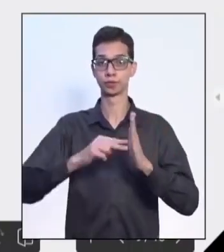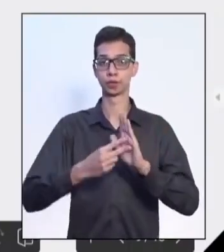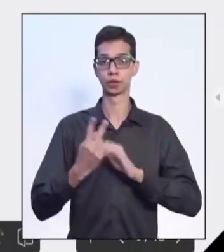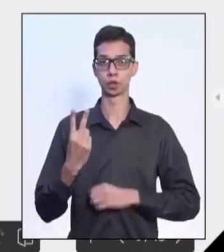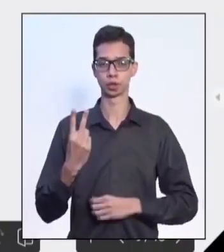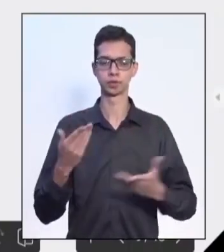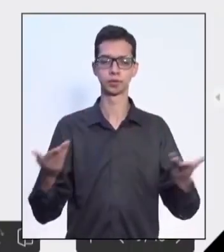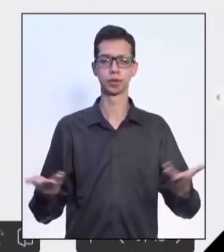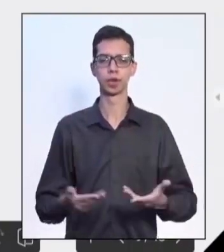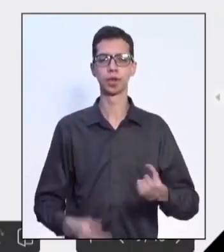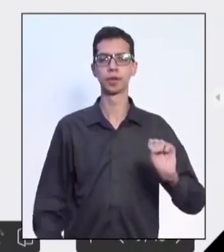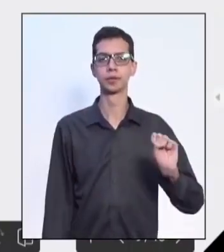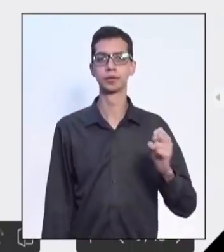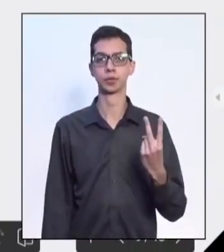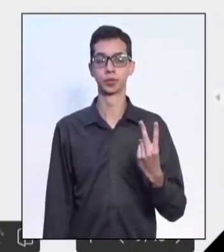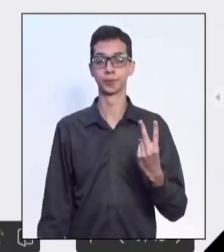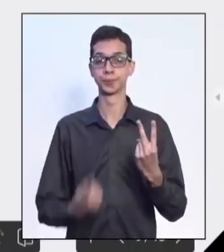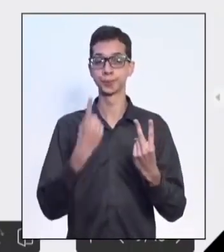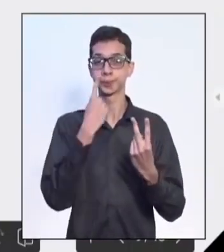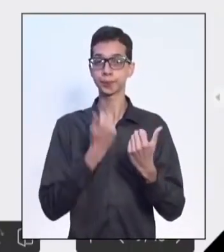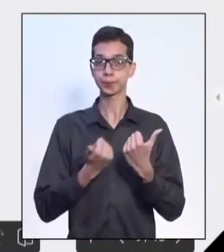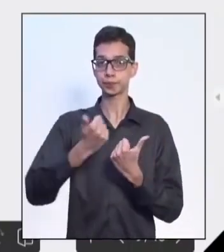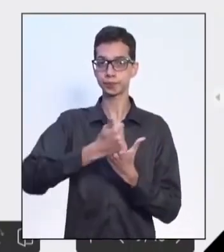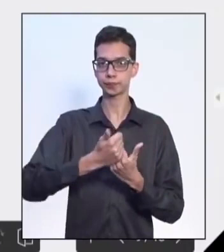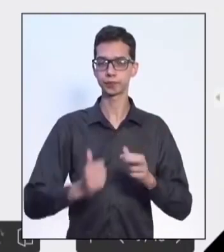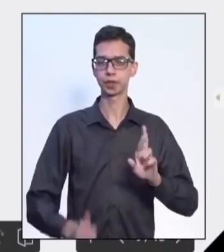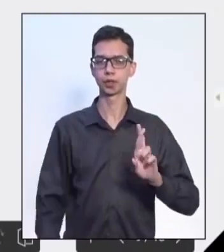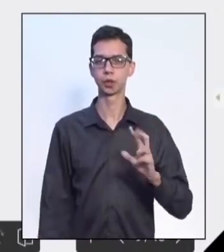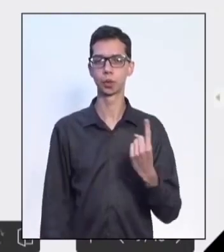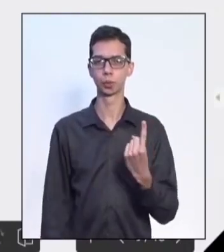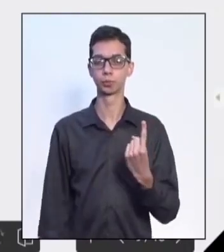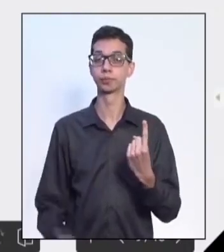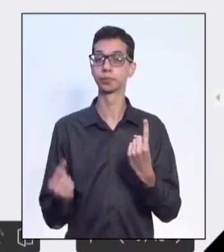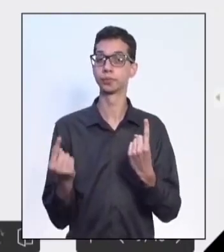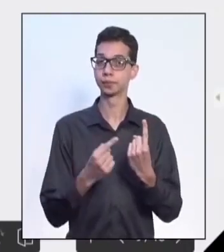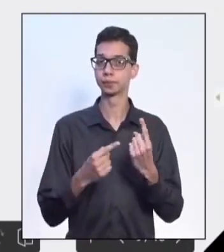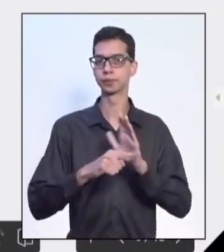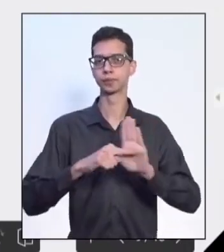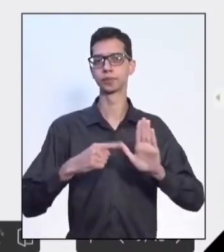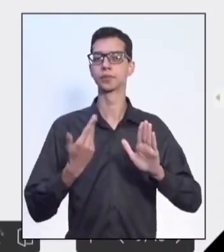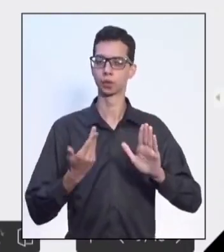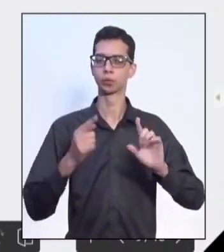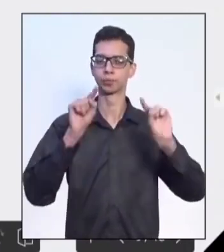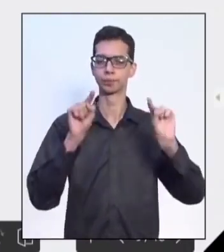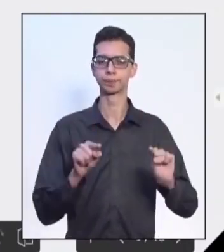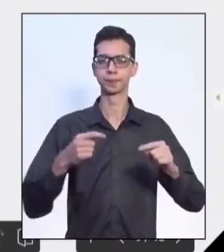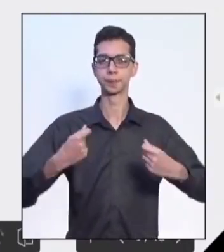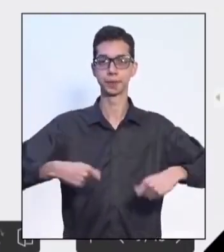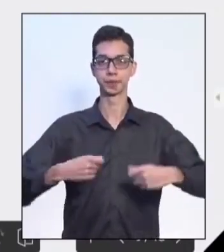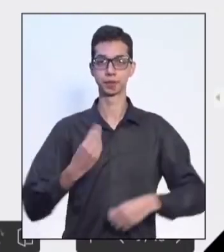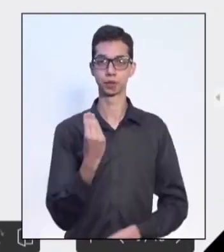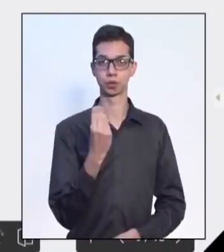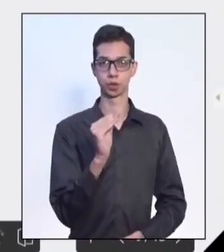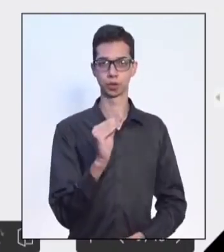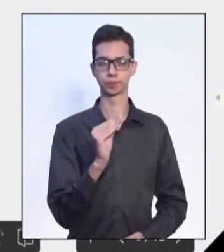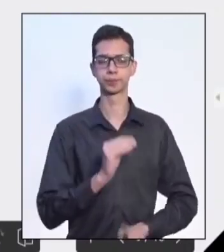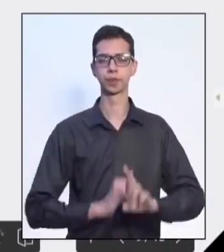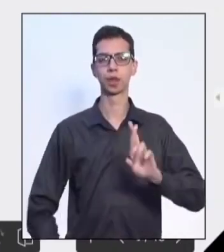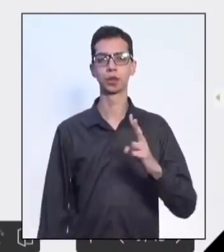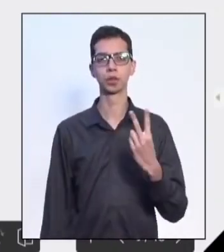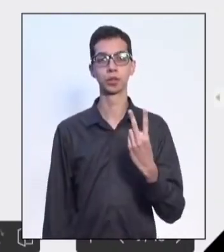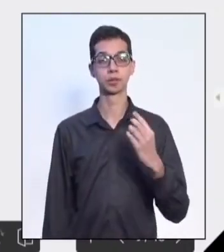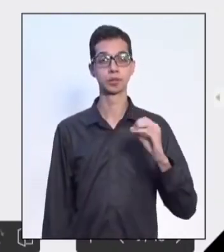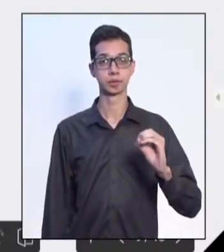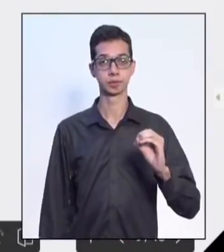S2, vamos substituir. O R1 é negativo, então vai dentro dos parênteses. O R2 é